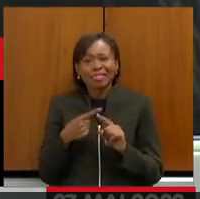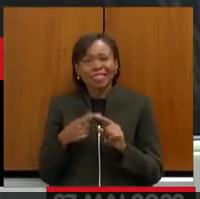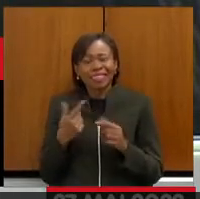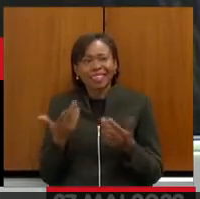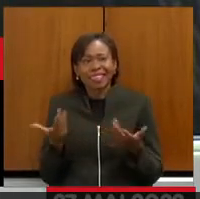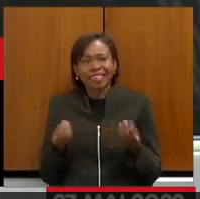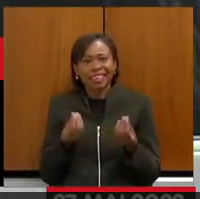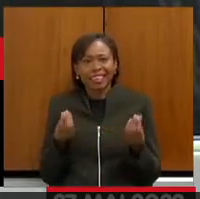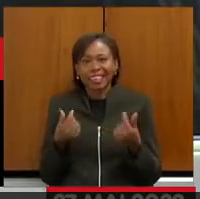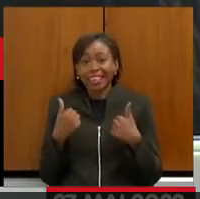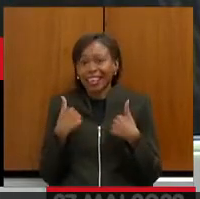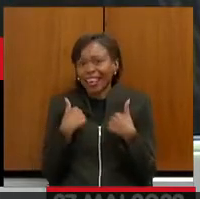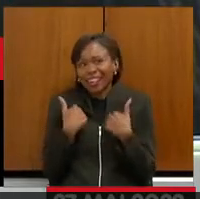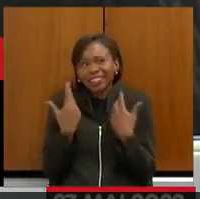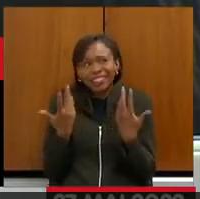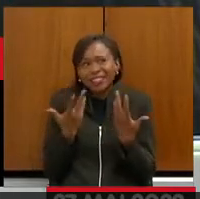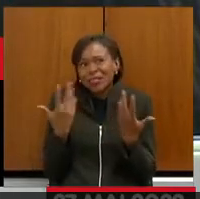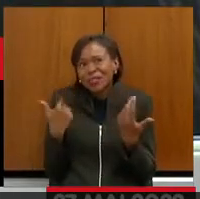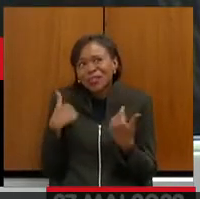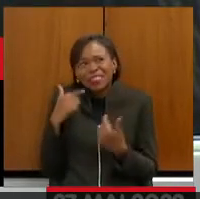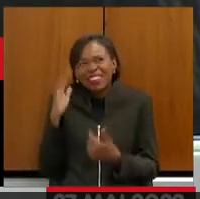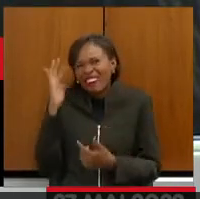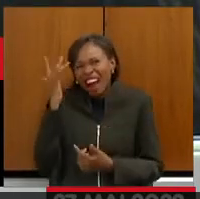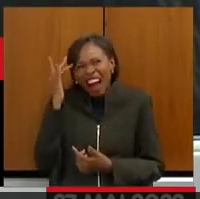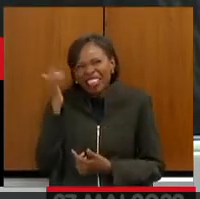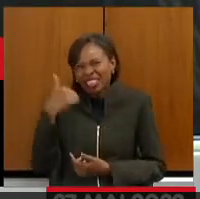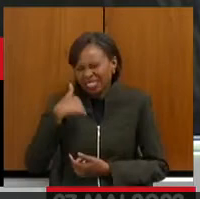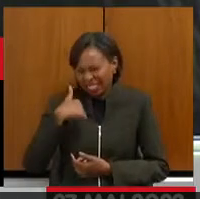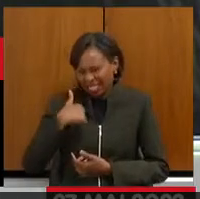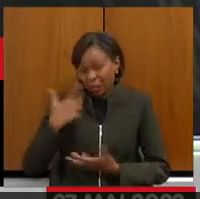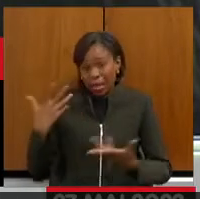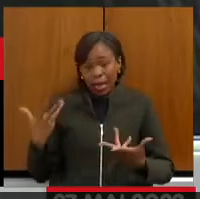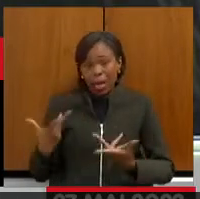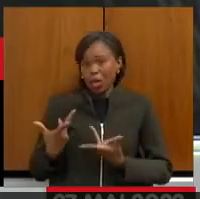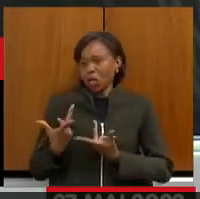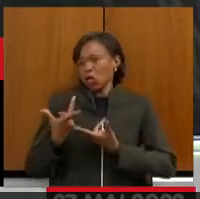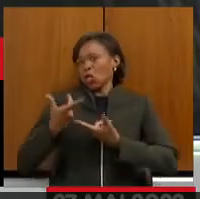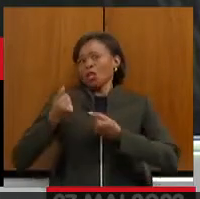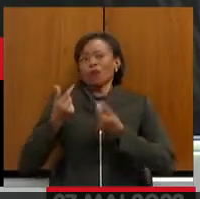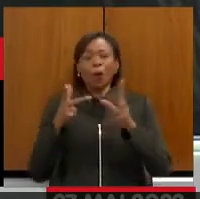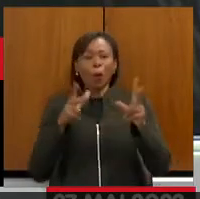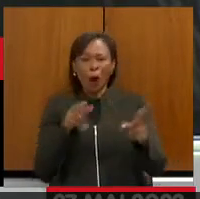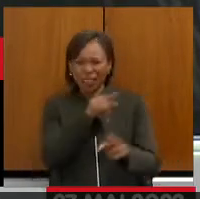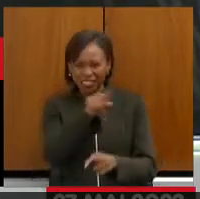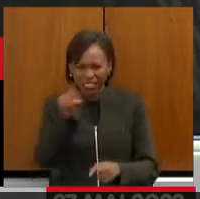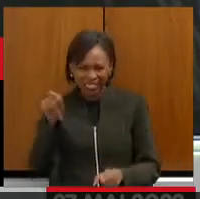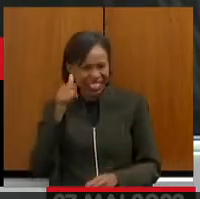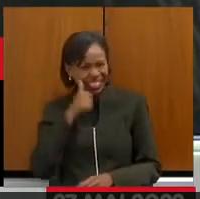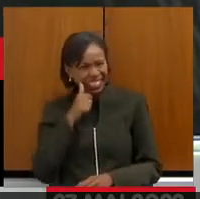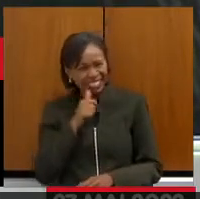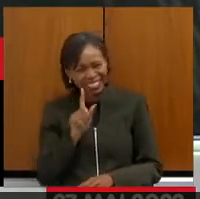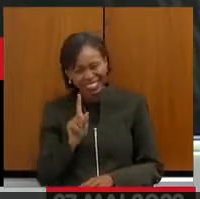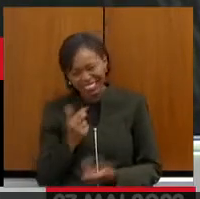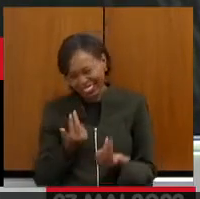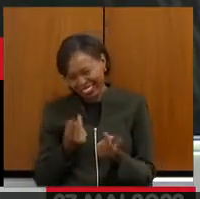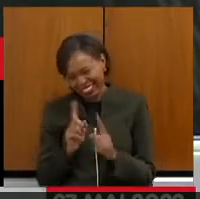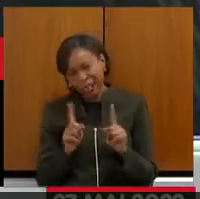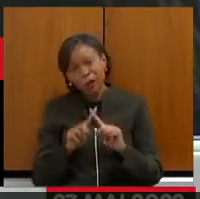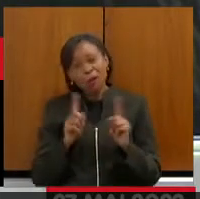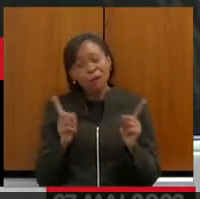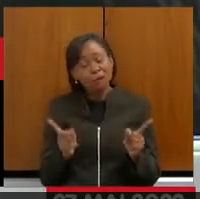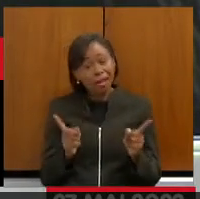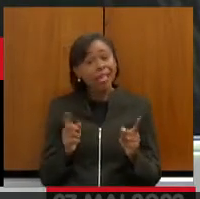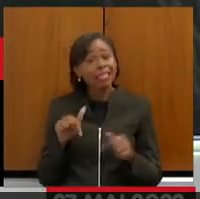eu não me acho tão incrível quanto todas essas mulheres que eu tô vendo aqui hoje mas eu acho que essa é a melhor